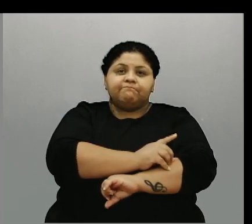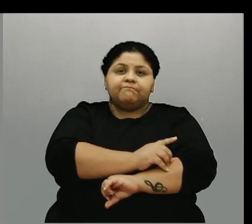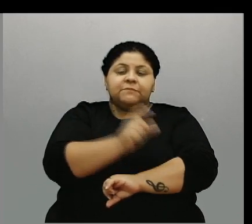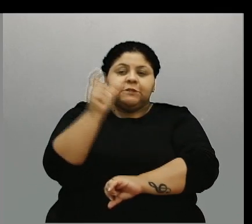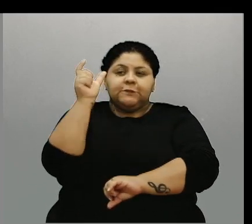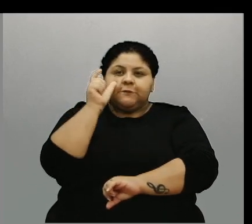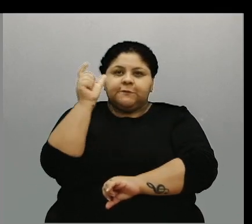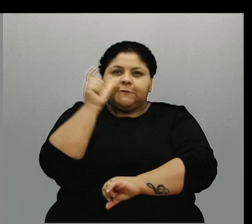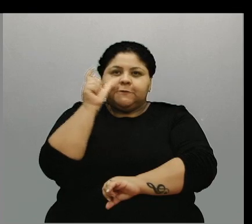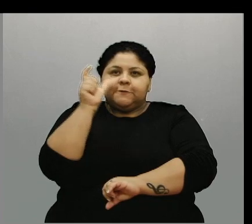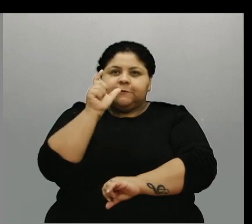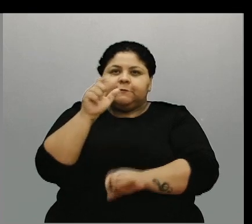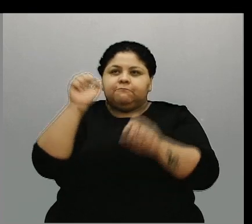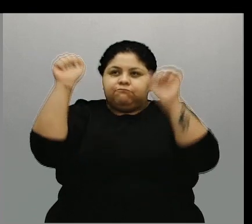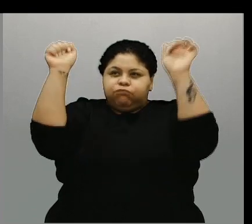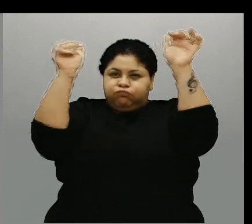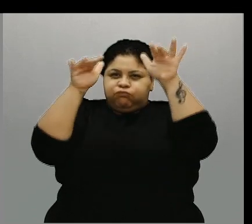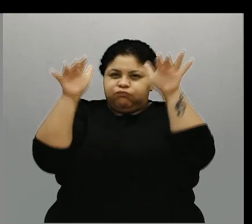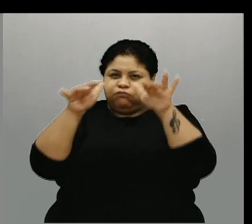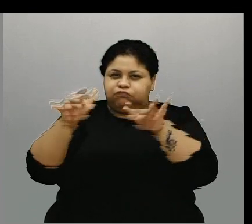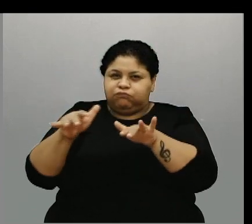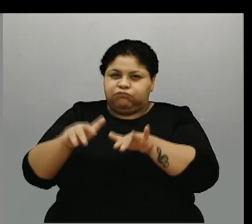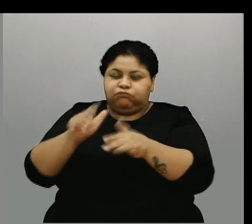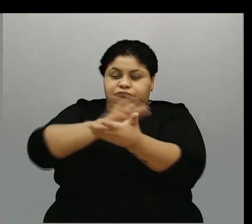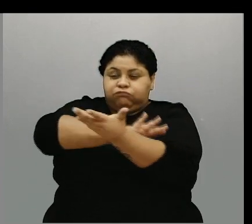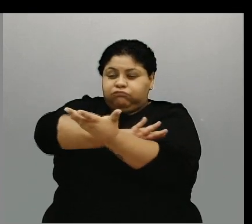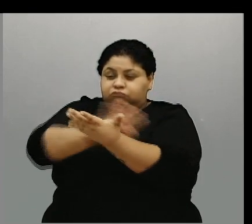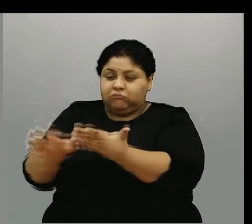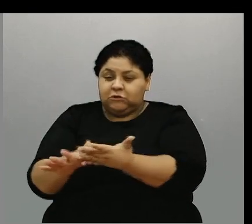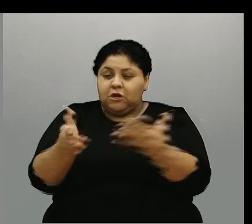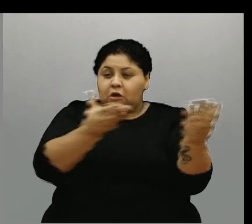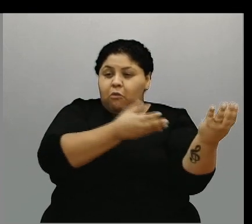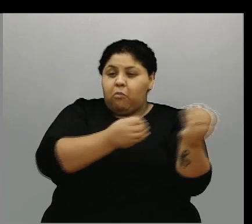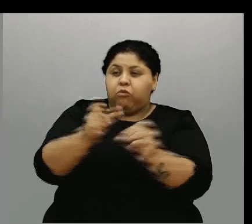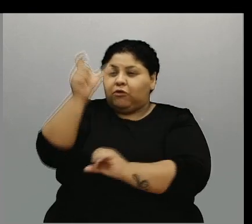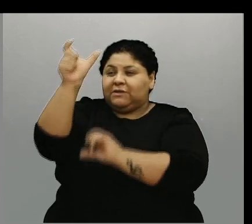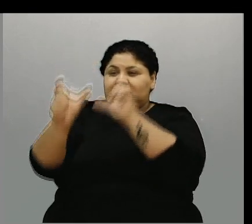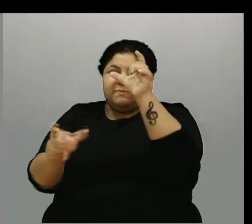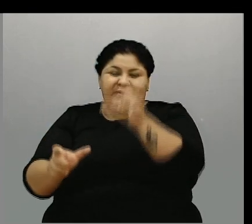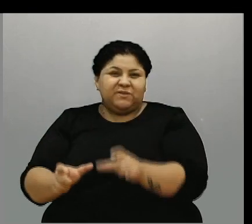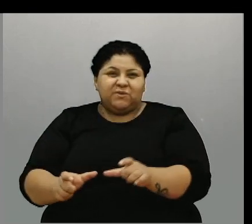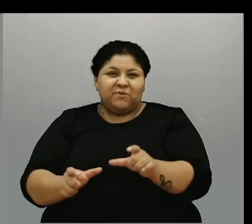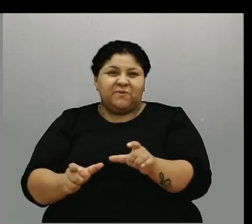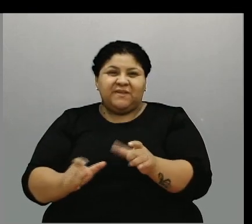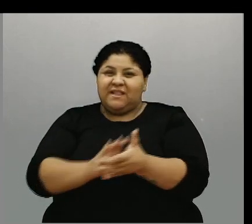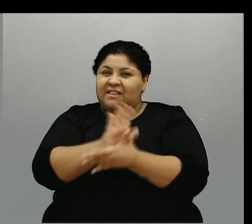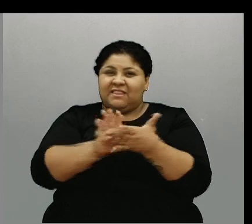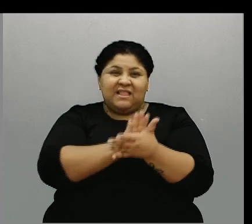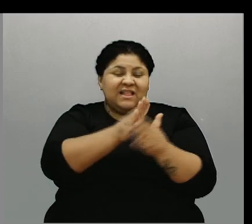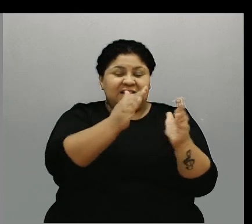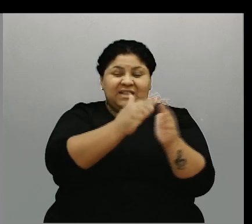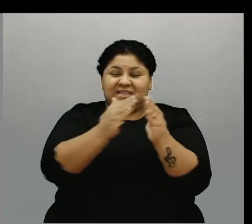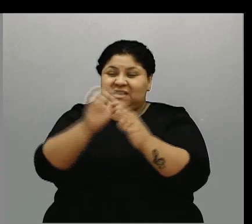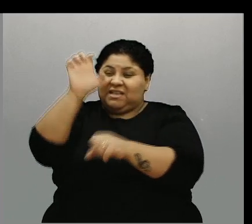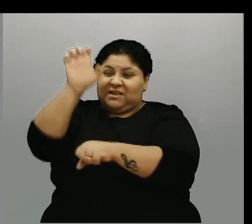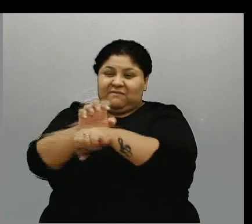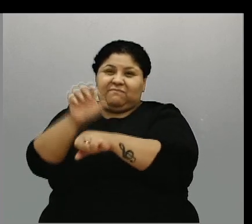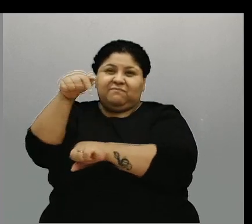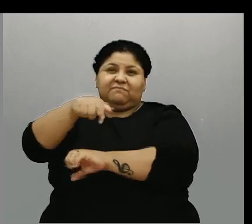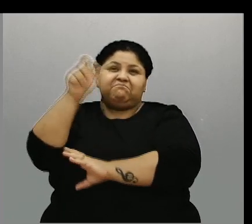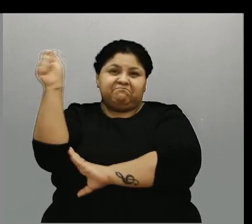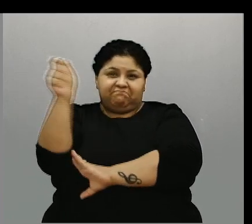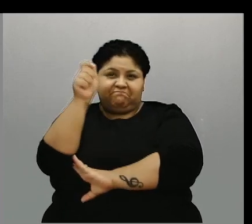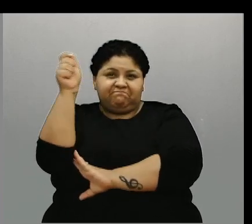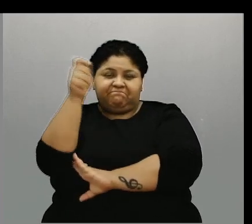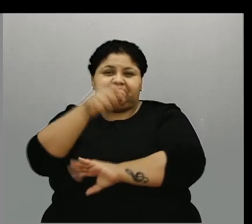enchentes devastadoras que deixaram milhares de pessoas desabrigadas aqui no estado do Rio Grande do Sul.